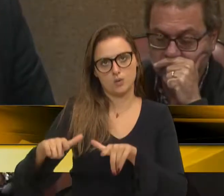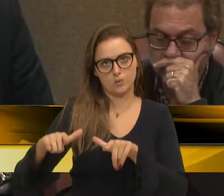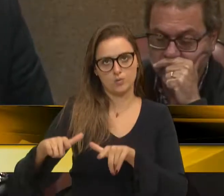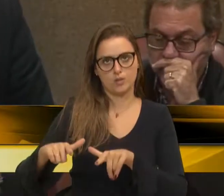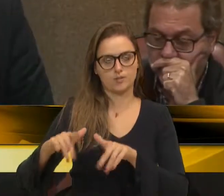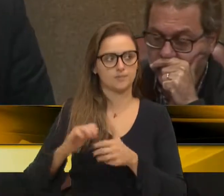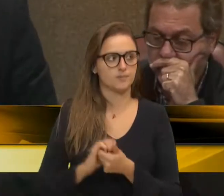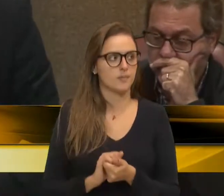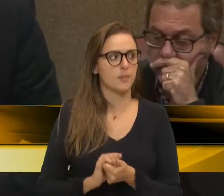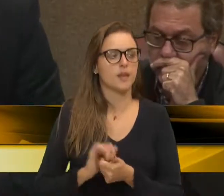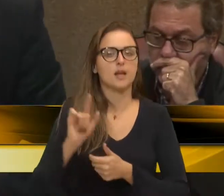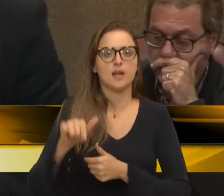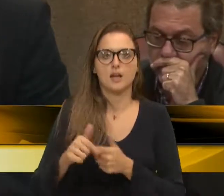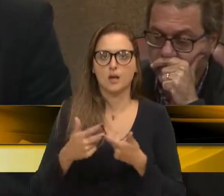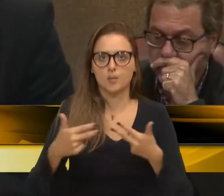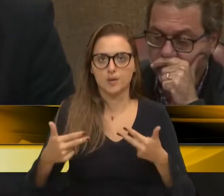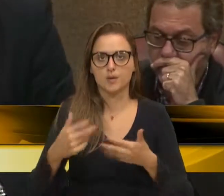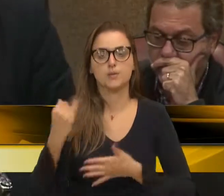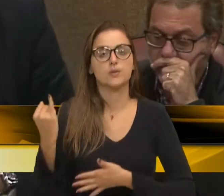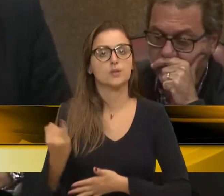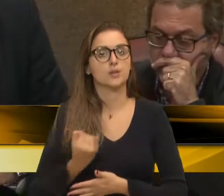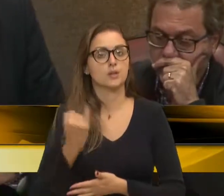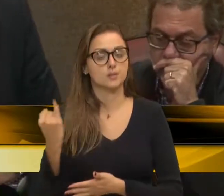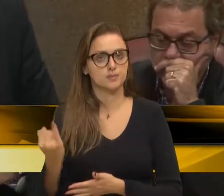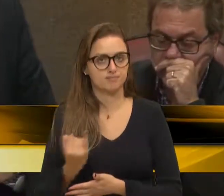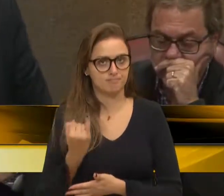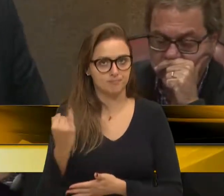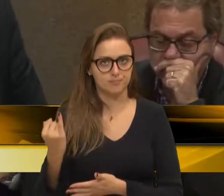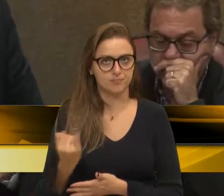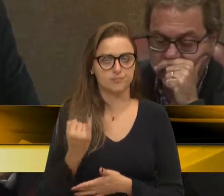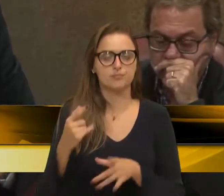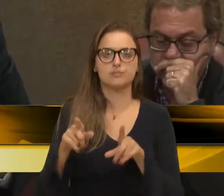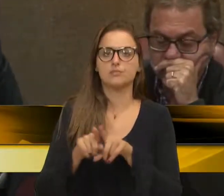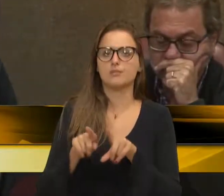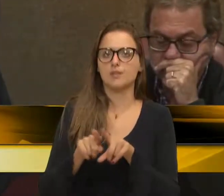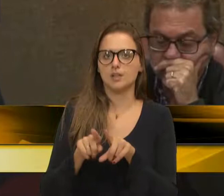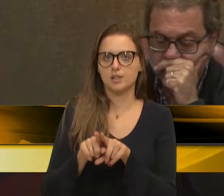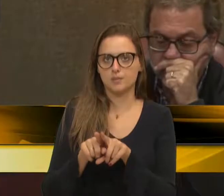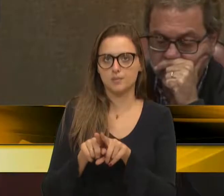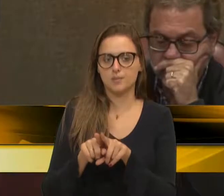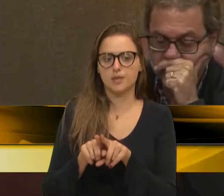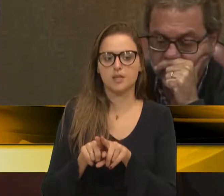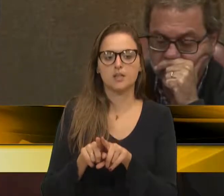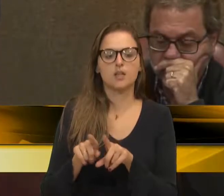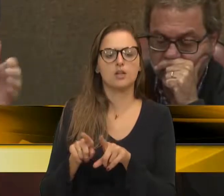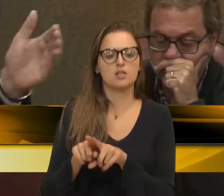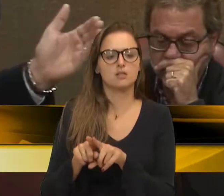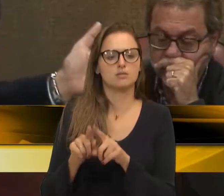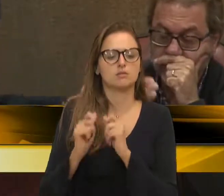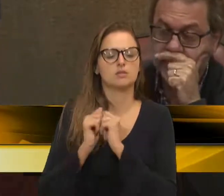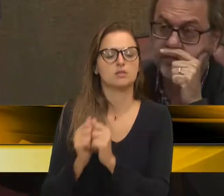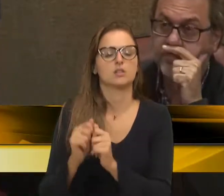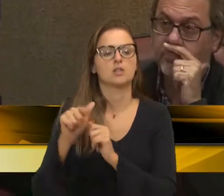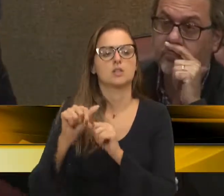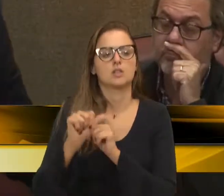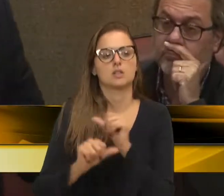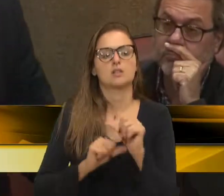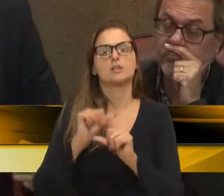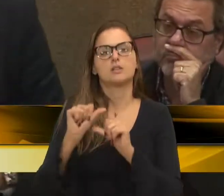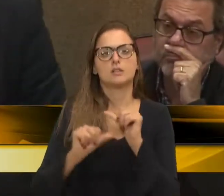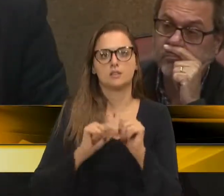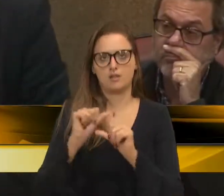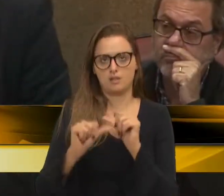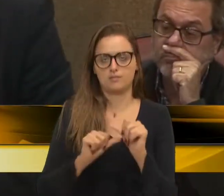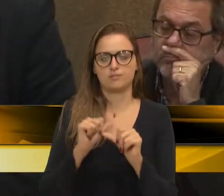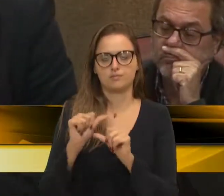entendo que é uma ferramenta importante, é uma ferramenta que altera uma legislação do município, que é o Código